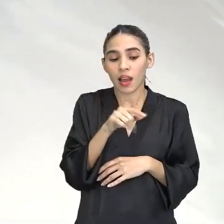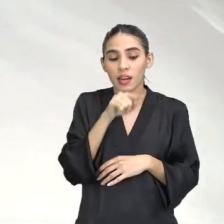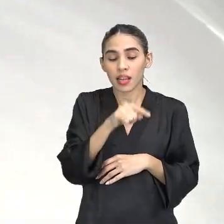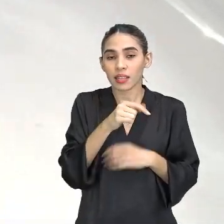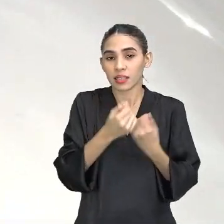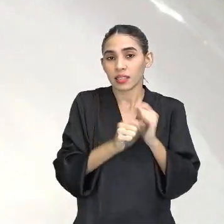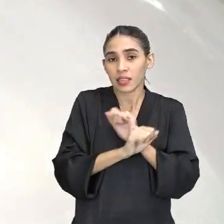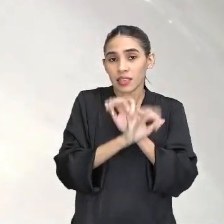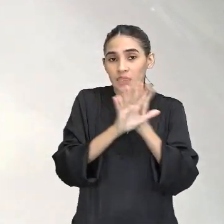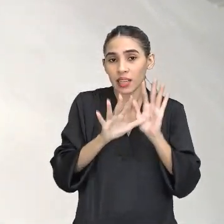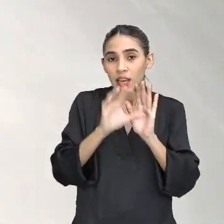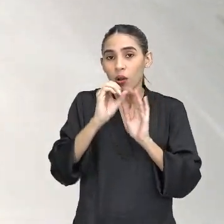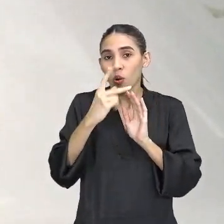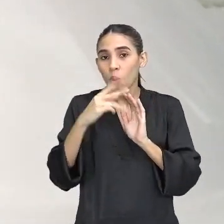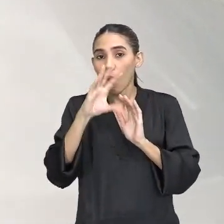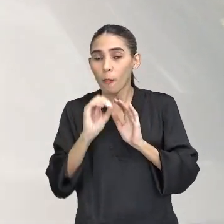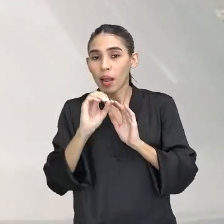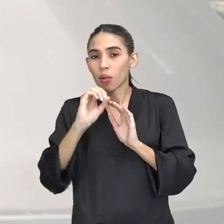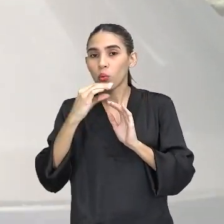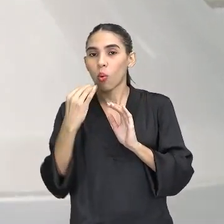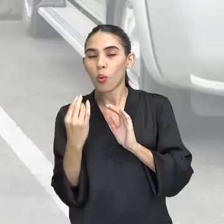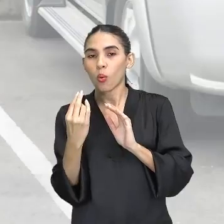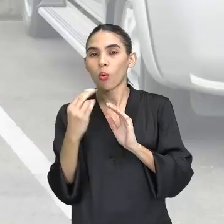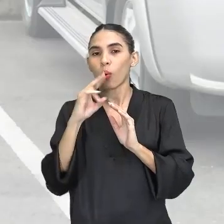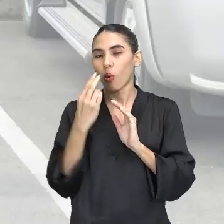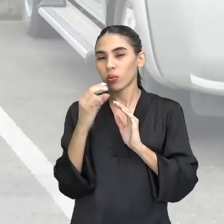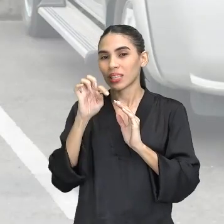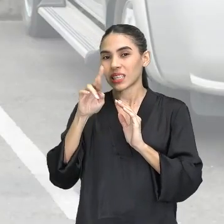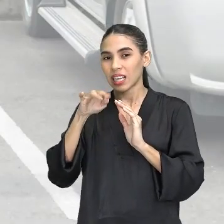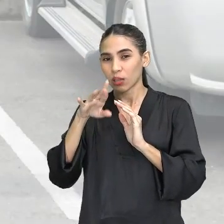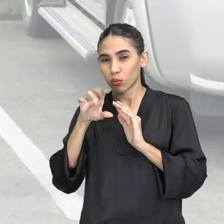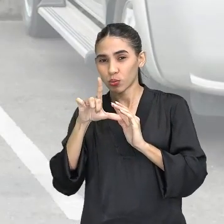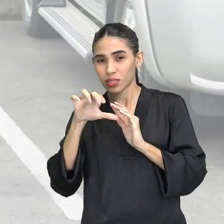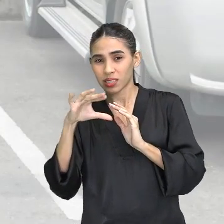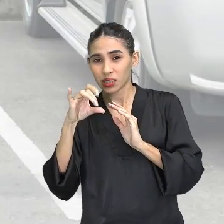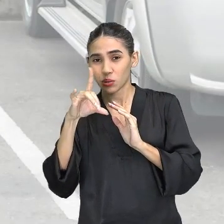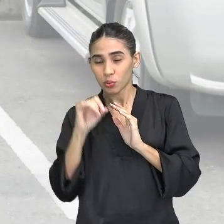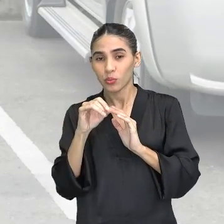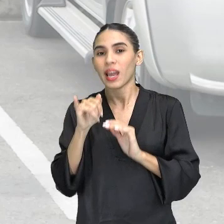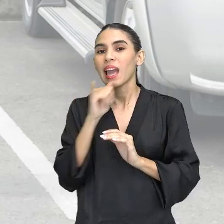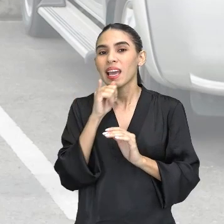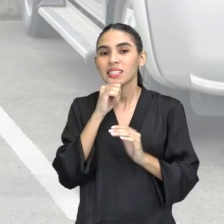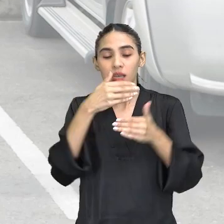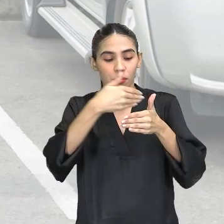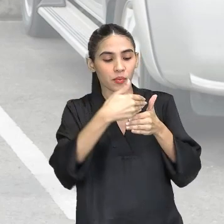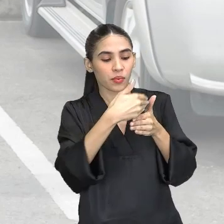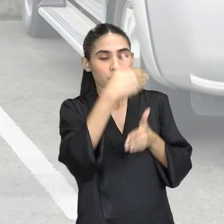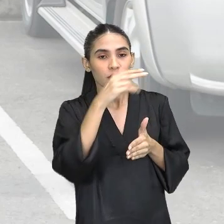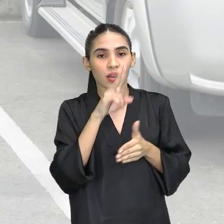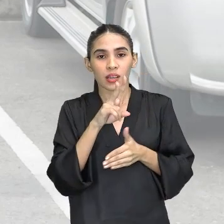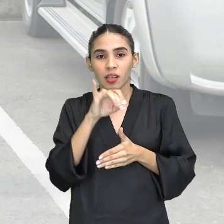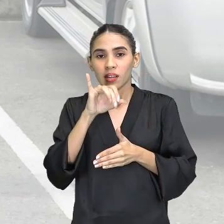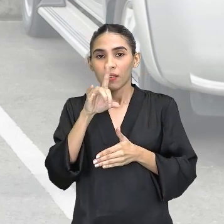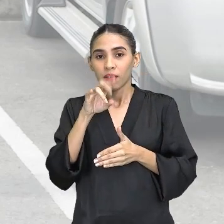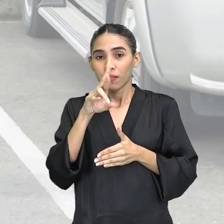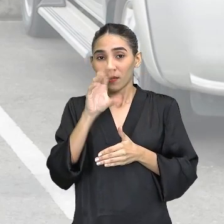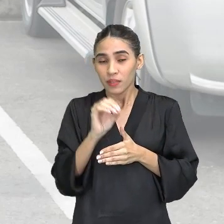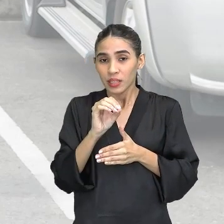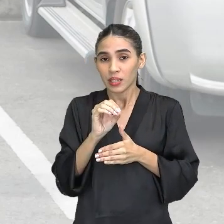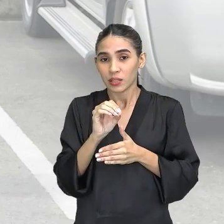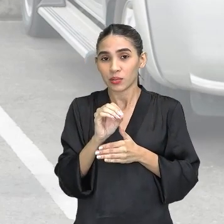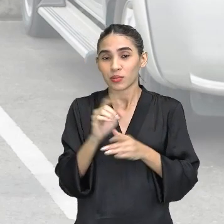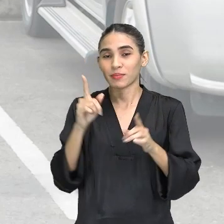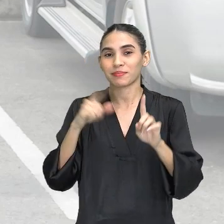transparente, opaco ou translúcido. Veja bem, um exemplo, no vidro, o vidro ele é transparente a